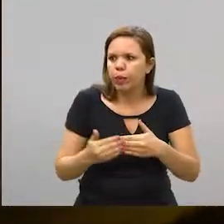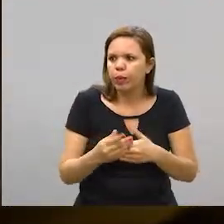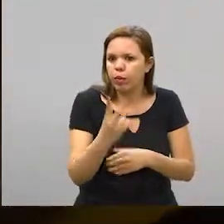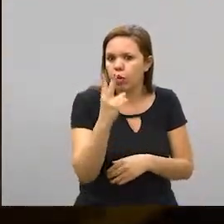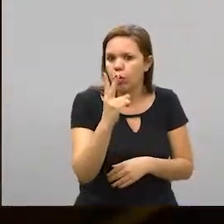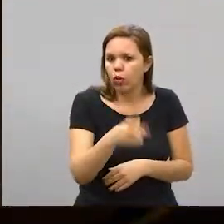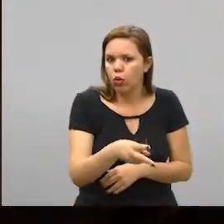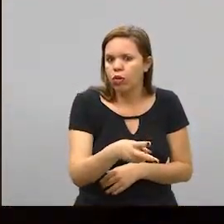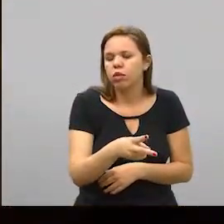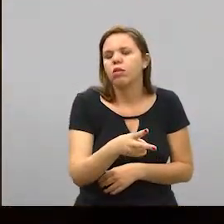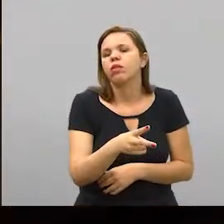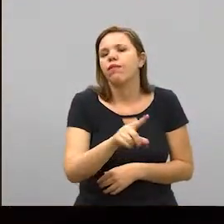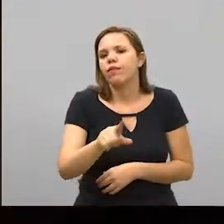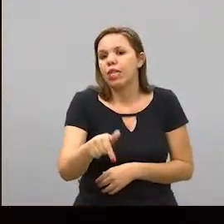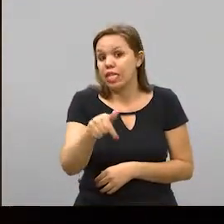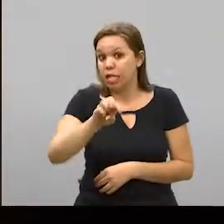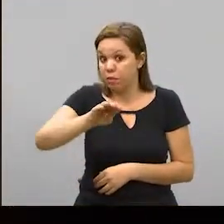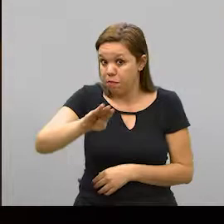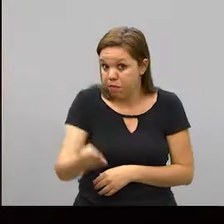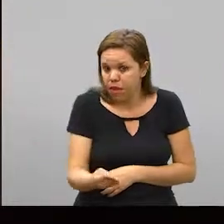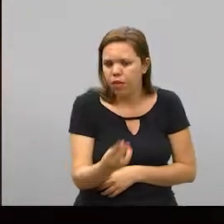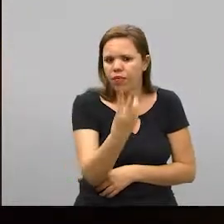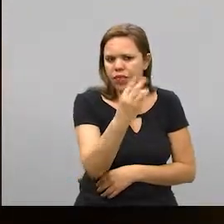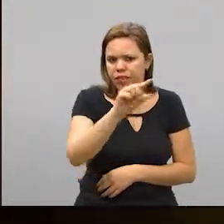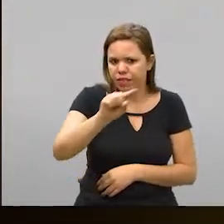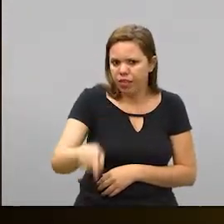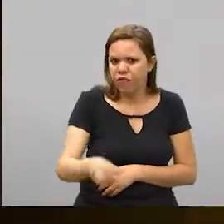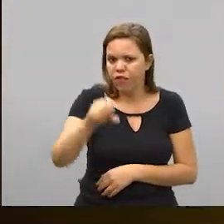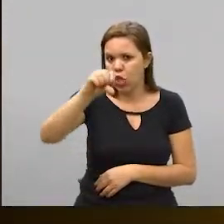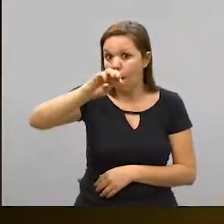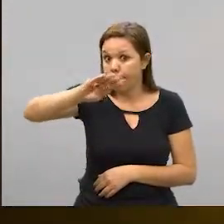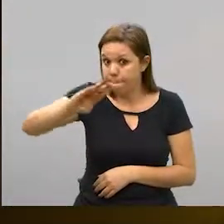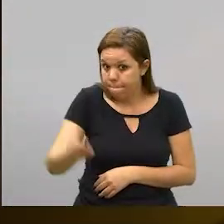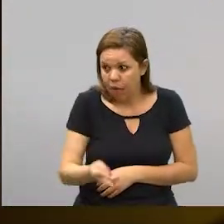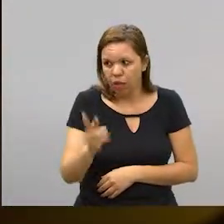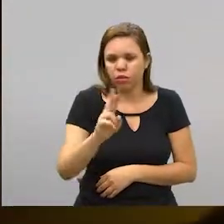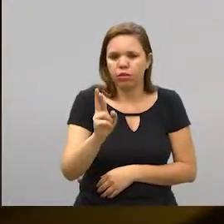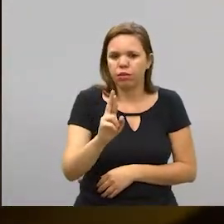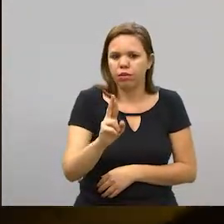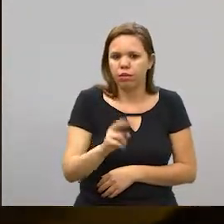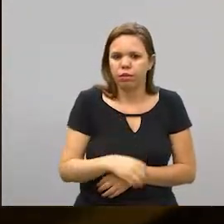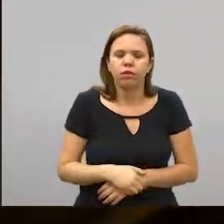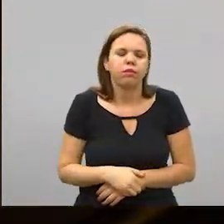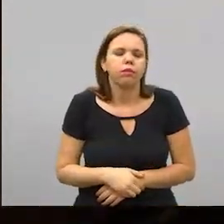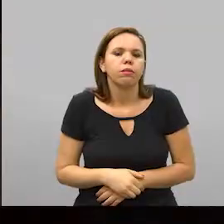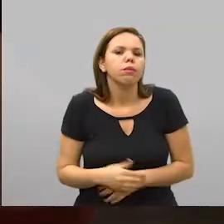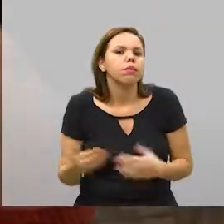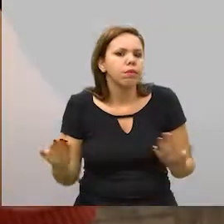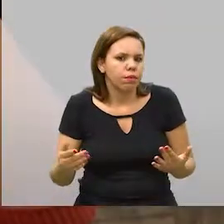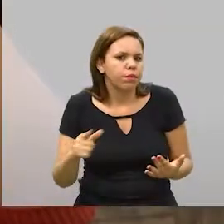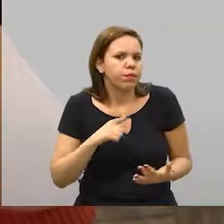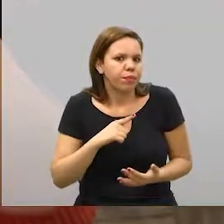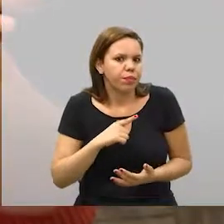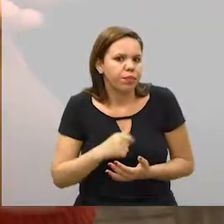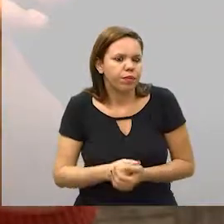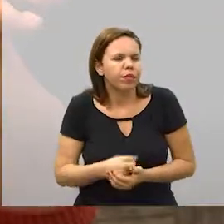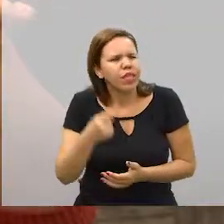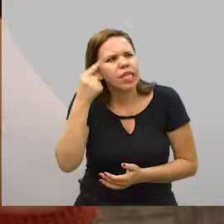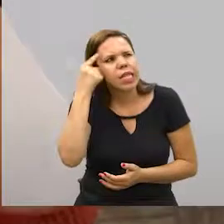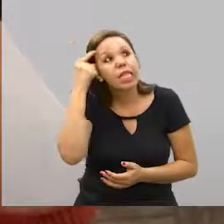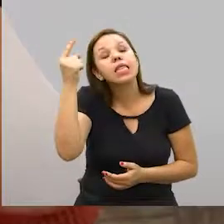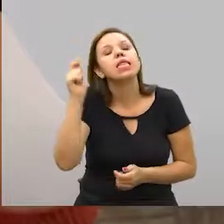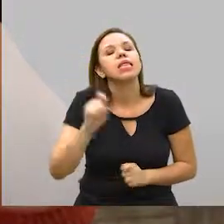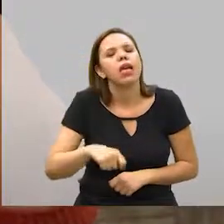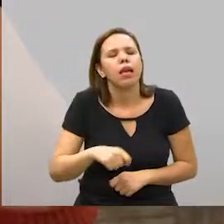país passou de 2,7 bilhões para 3,9 bilhões de reais. Agora a gente está